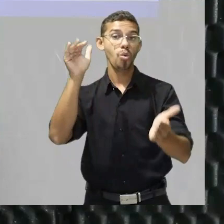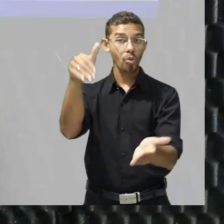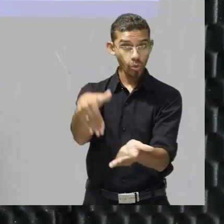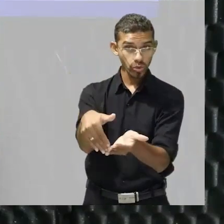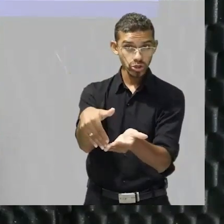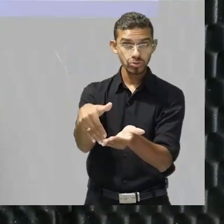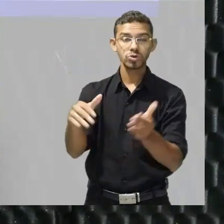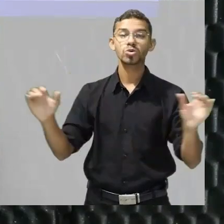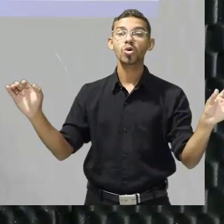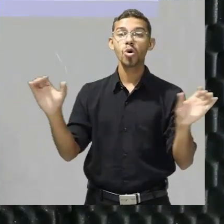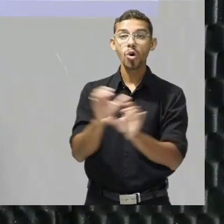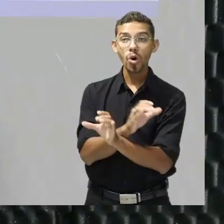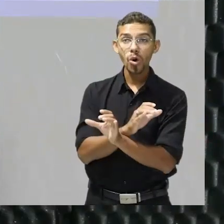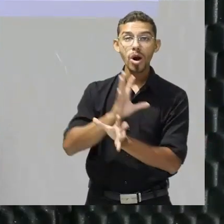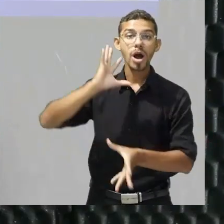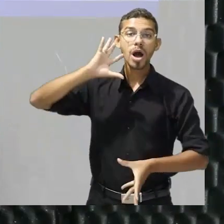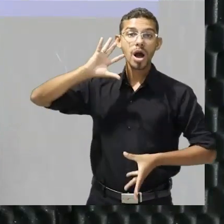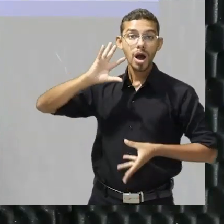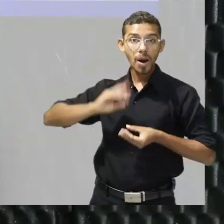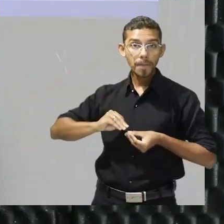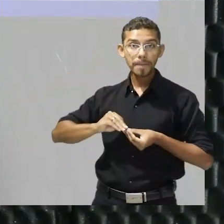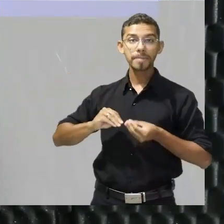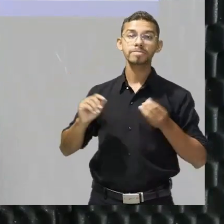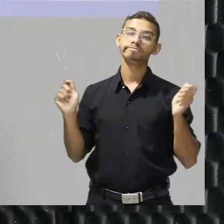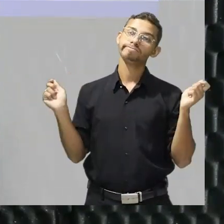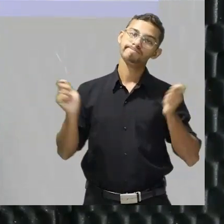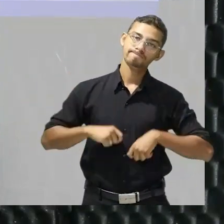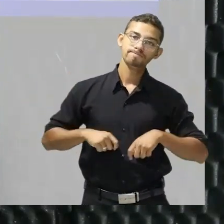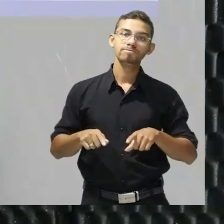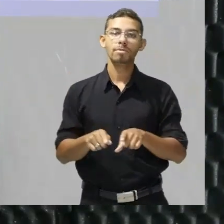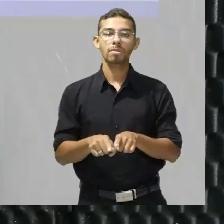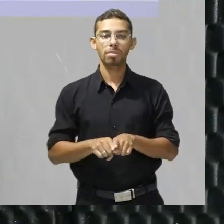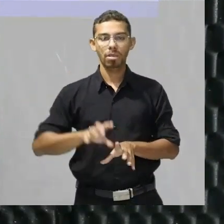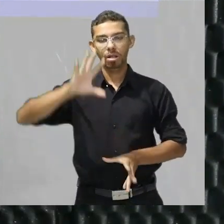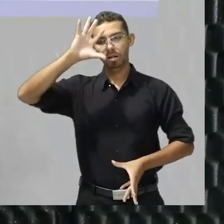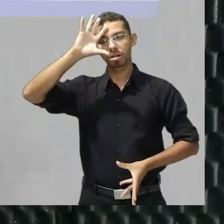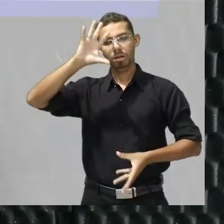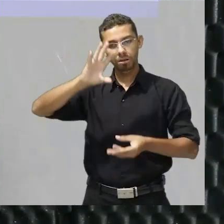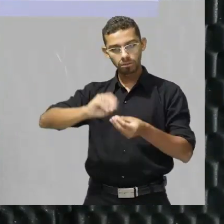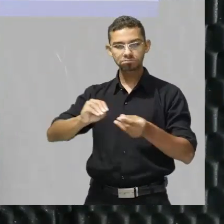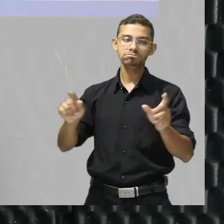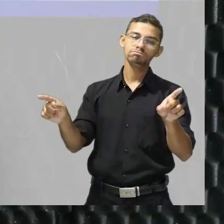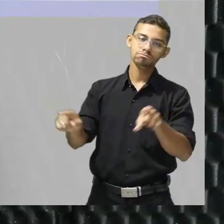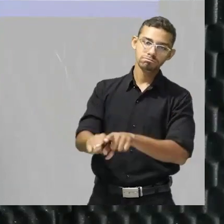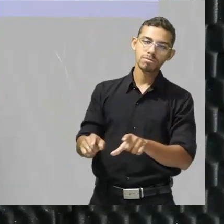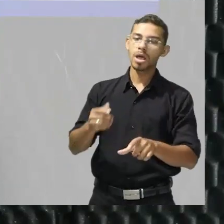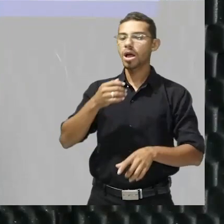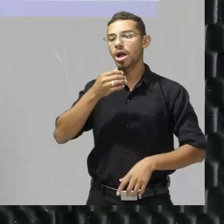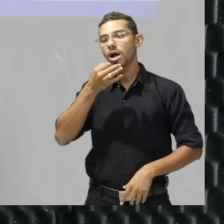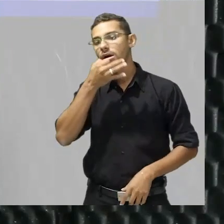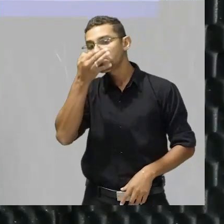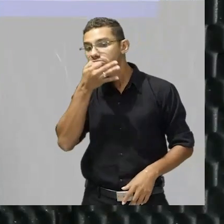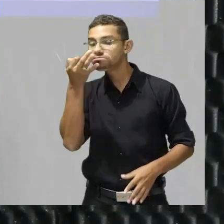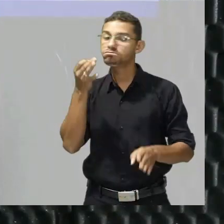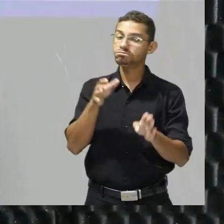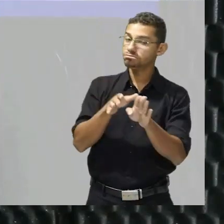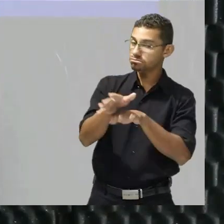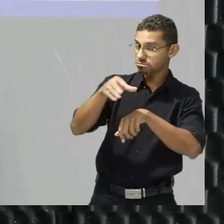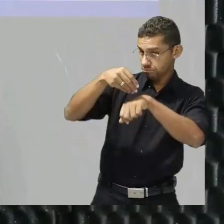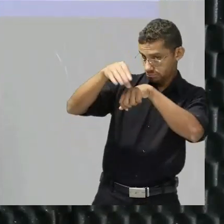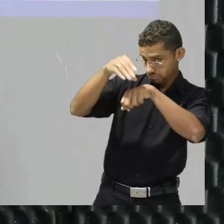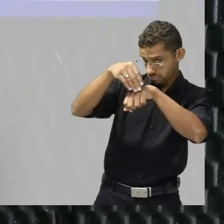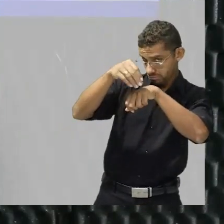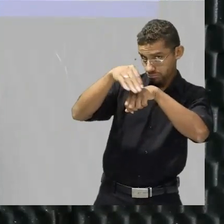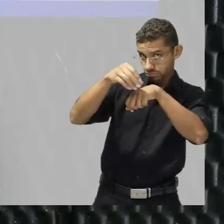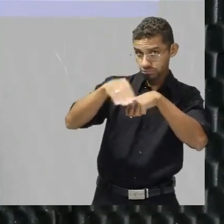e aí vai ficar a critério de vocês Esse aqui é o que é mais utilizado é o que é mais recomendado A partir dessa